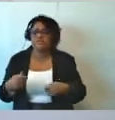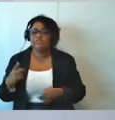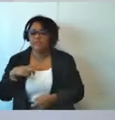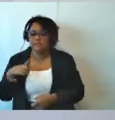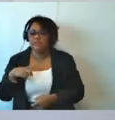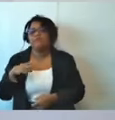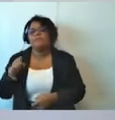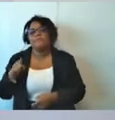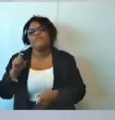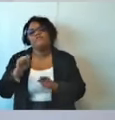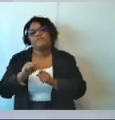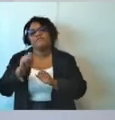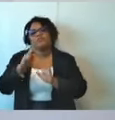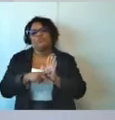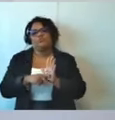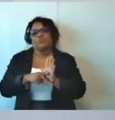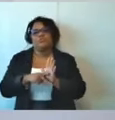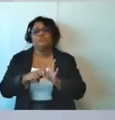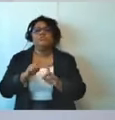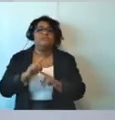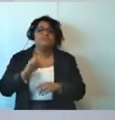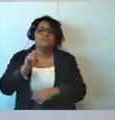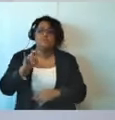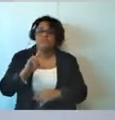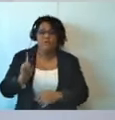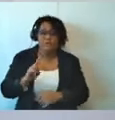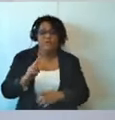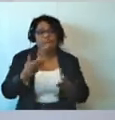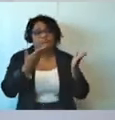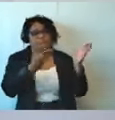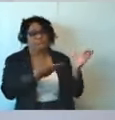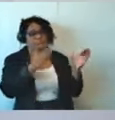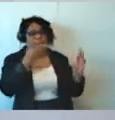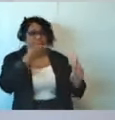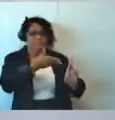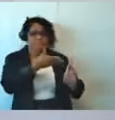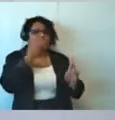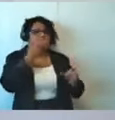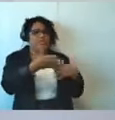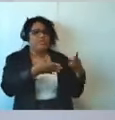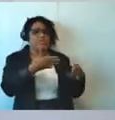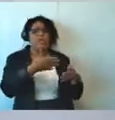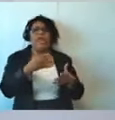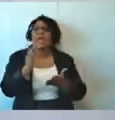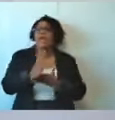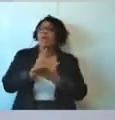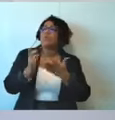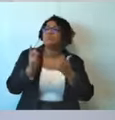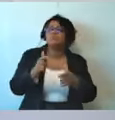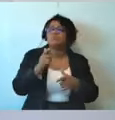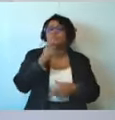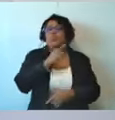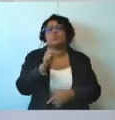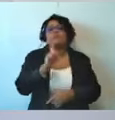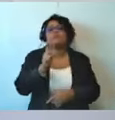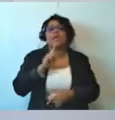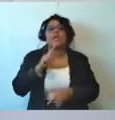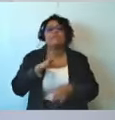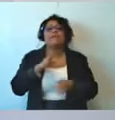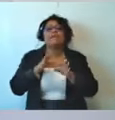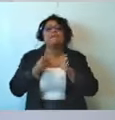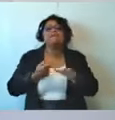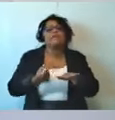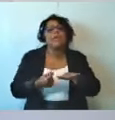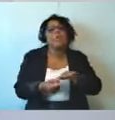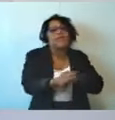senão a prefeitura, como a representante da prefeitura falou, existem pontos que não conseguem fazer em linha sequencial. O exemplo